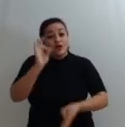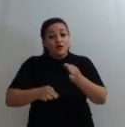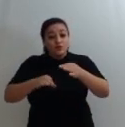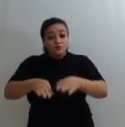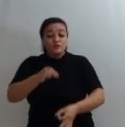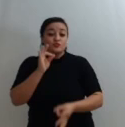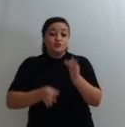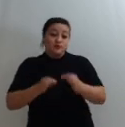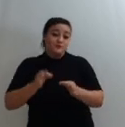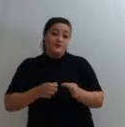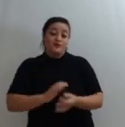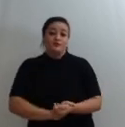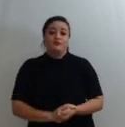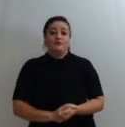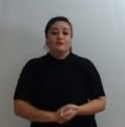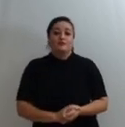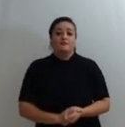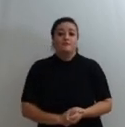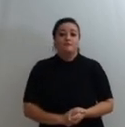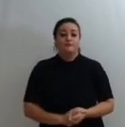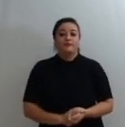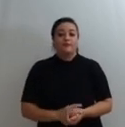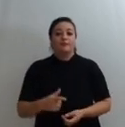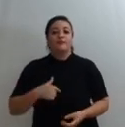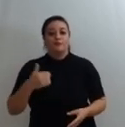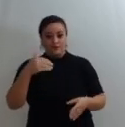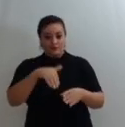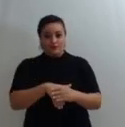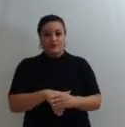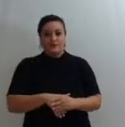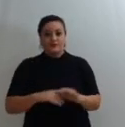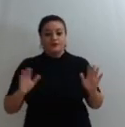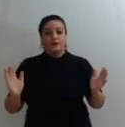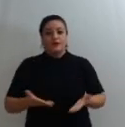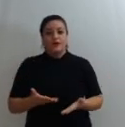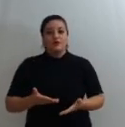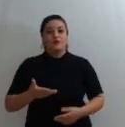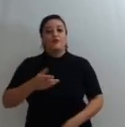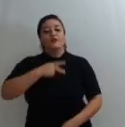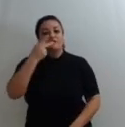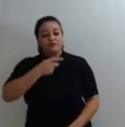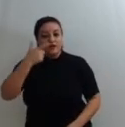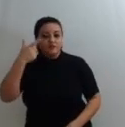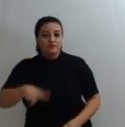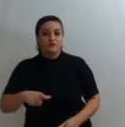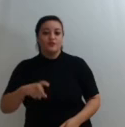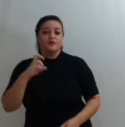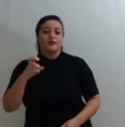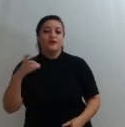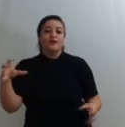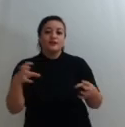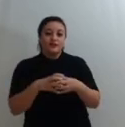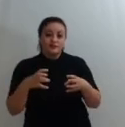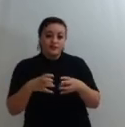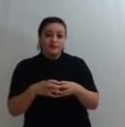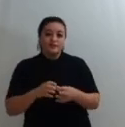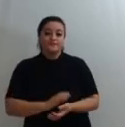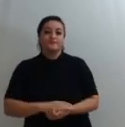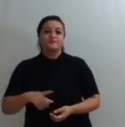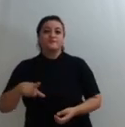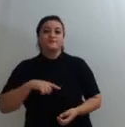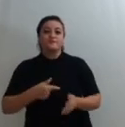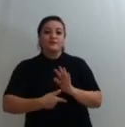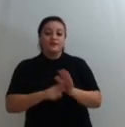E naquele voto, e agora reforço, que a quinta turma tem um precedente no